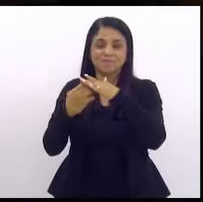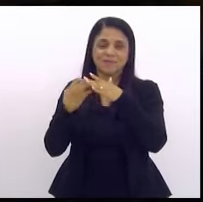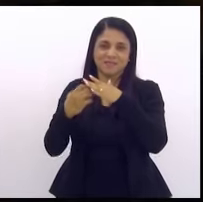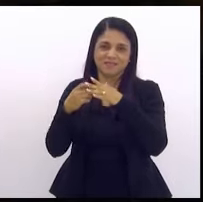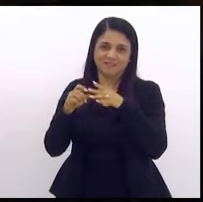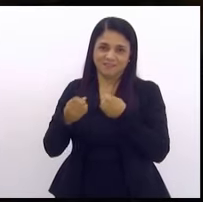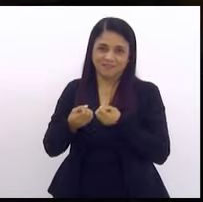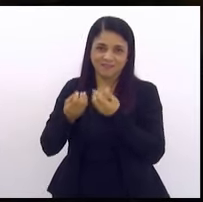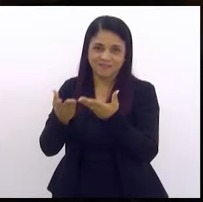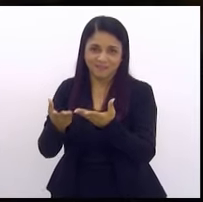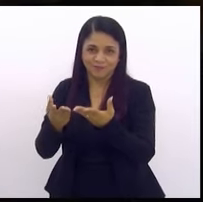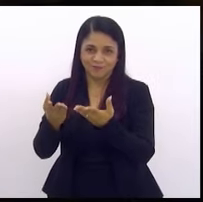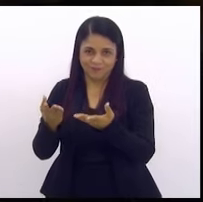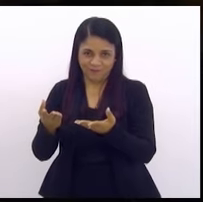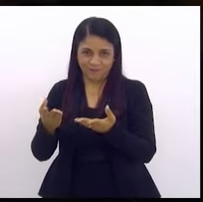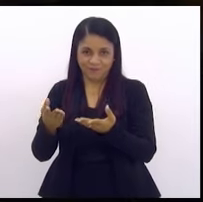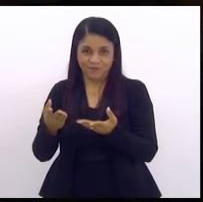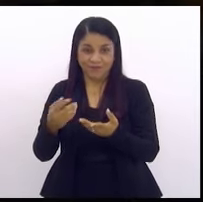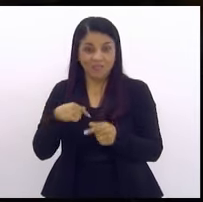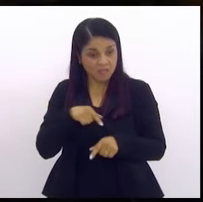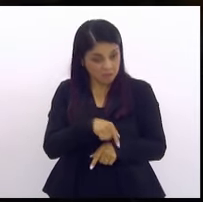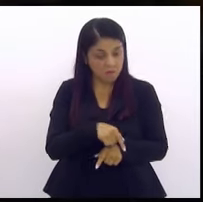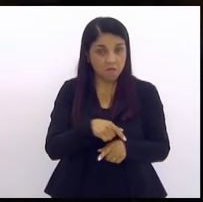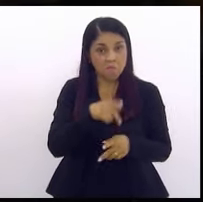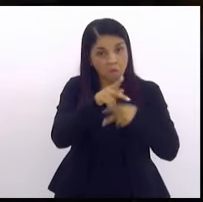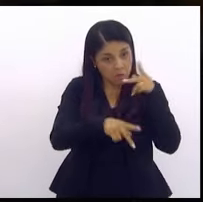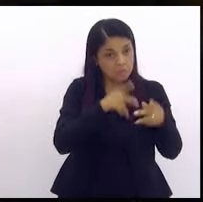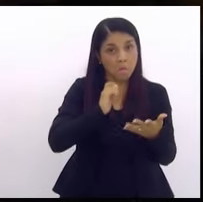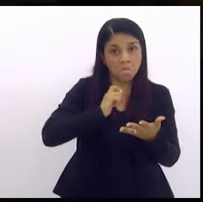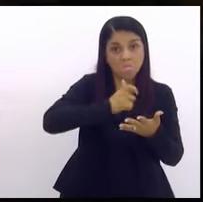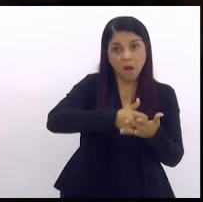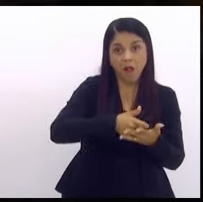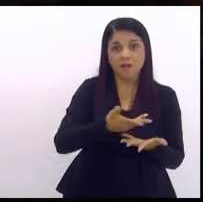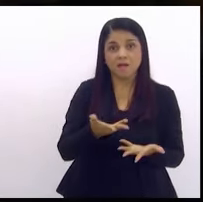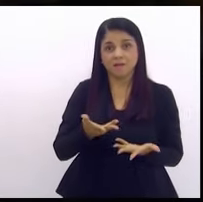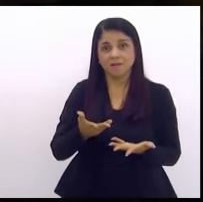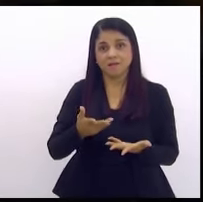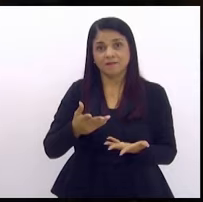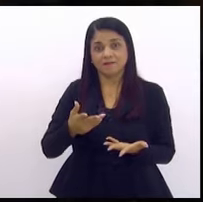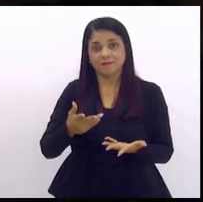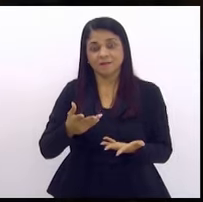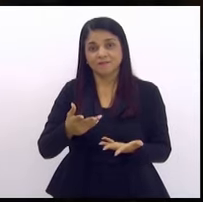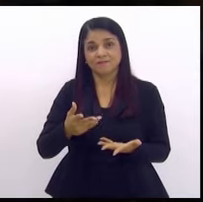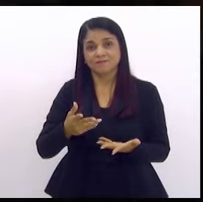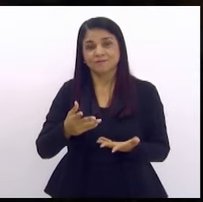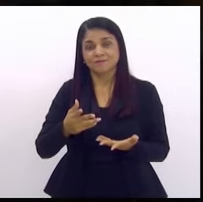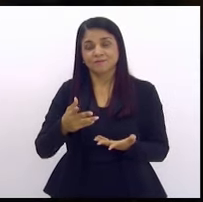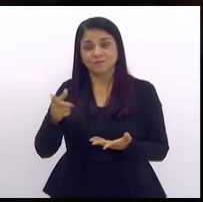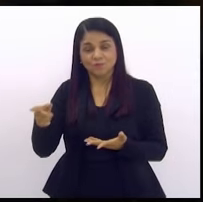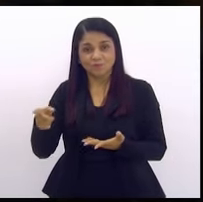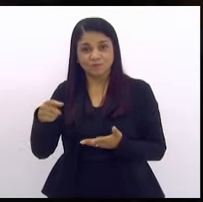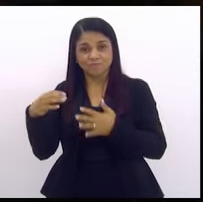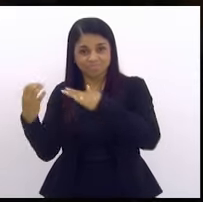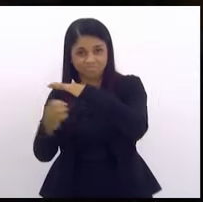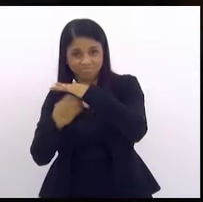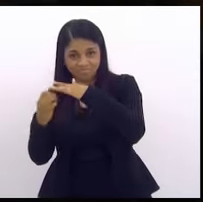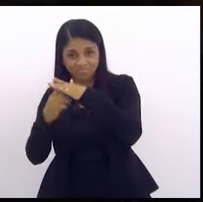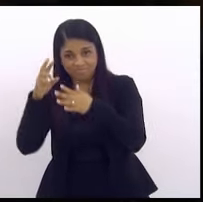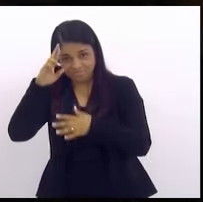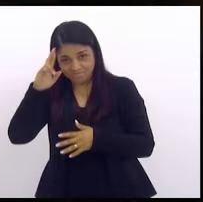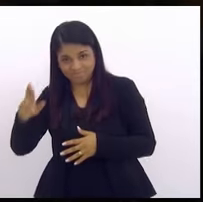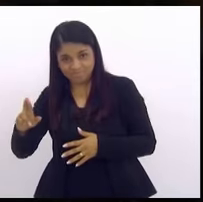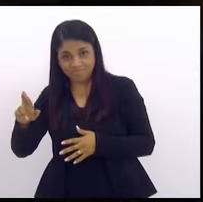empregador paga. Porque, no geral, o senhor sabe disso, presidente, o empregador cobre mais